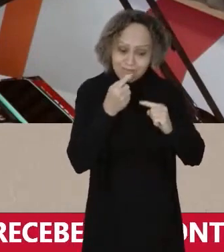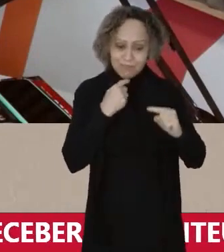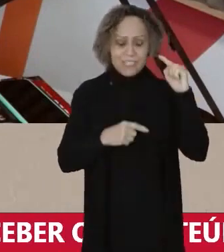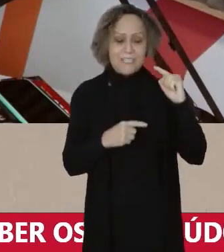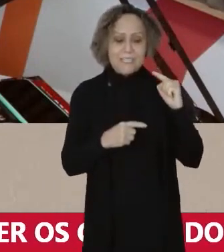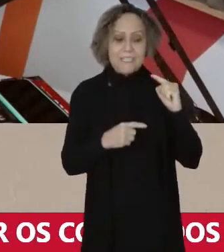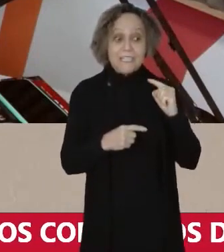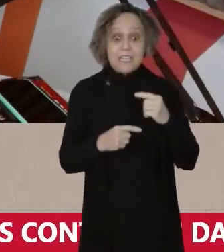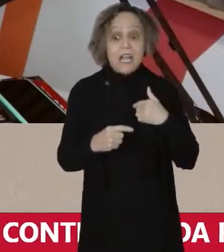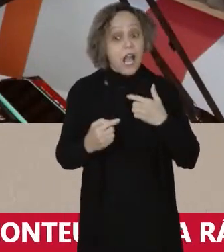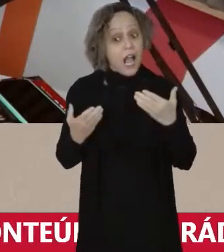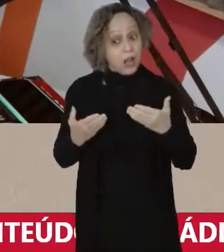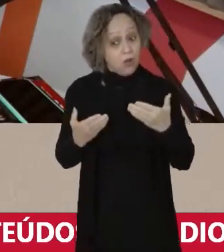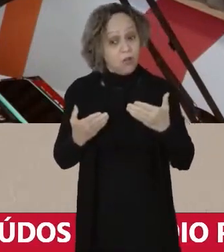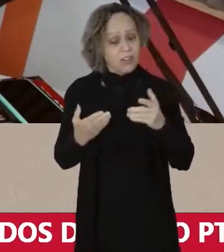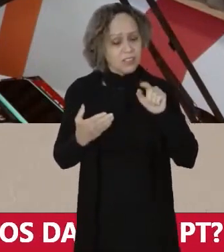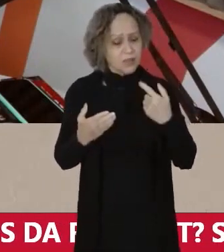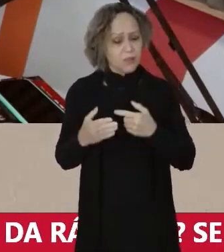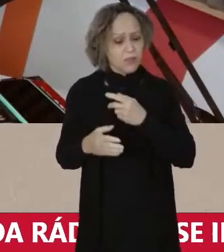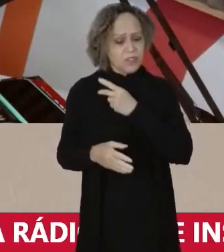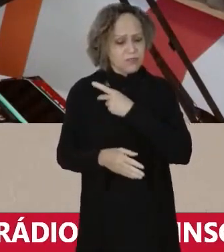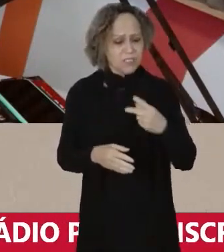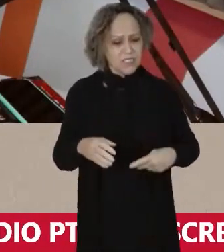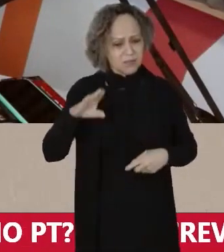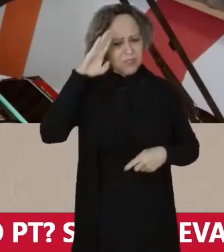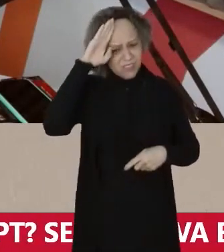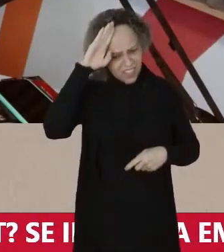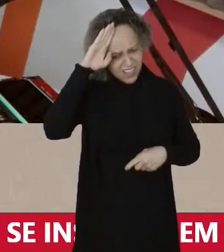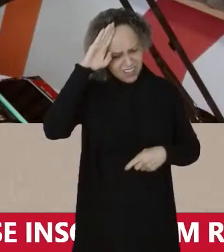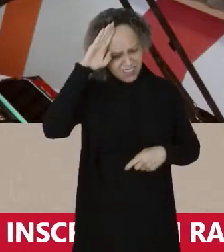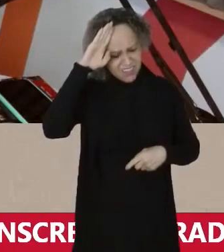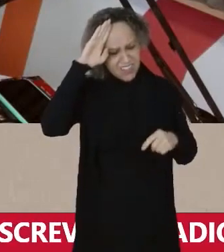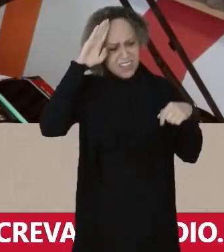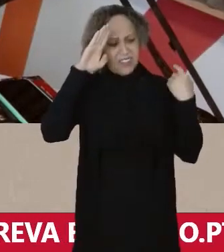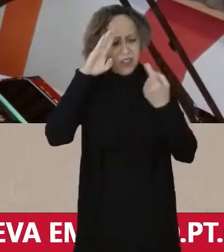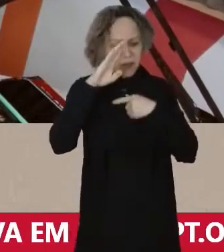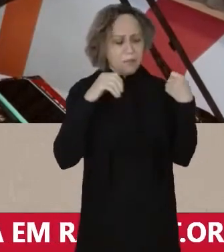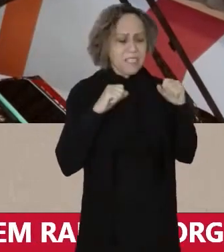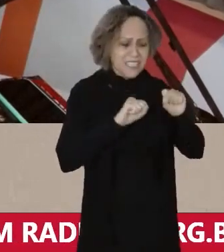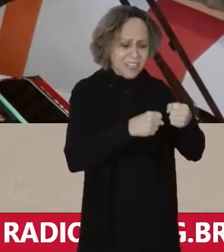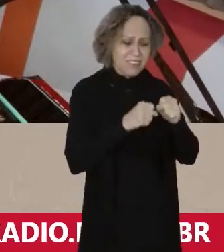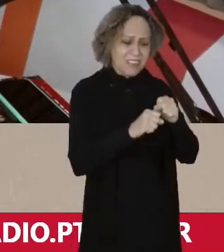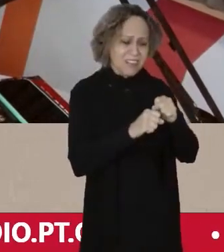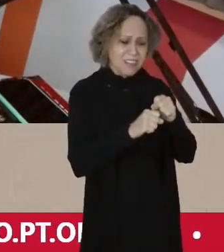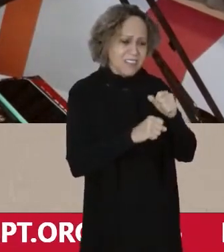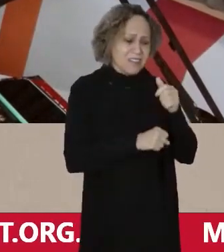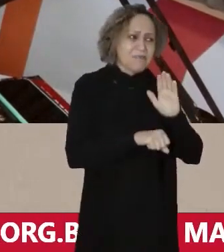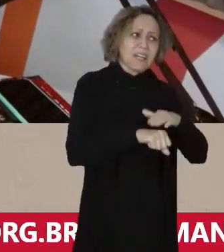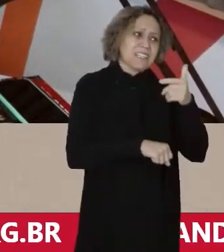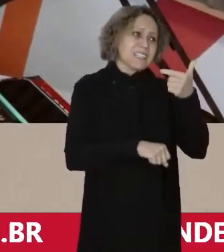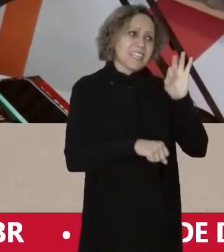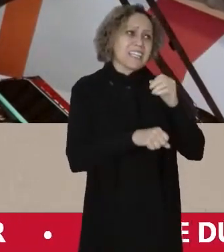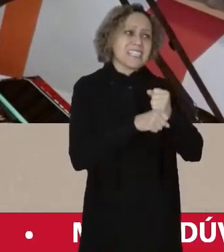que é muito mais. A Uhum. miséria, ela aumentou muito. São filas e filas, fila de